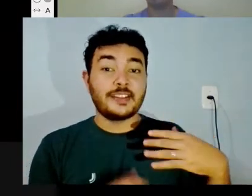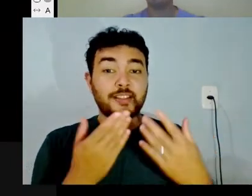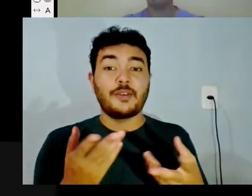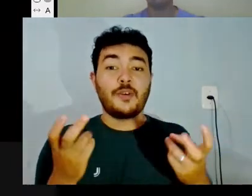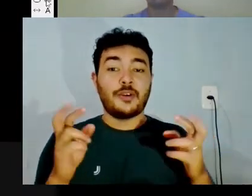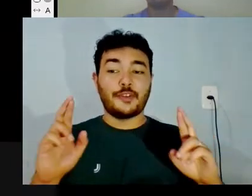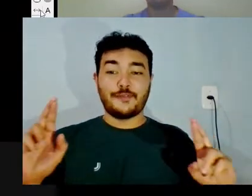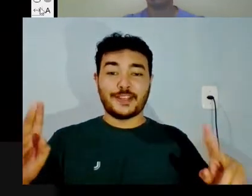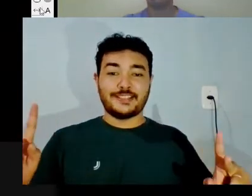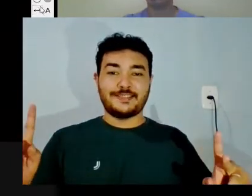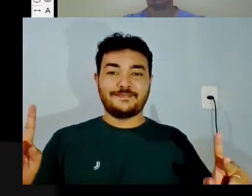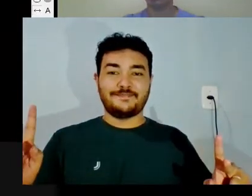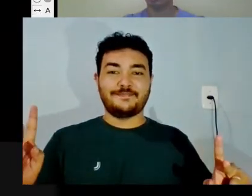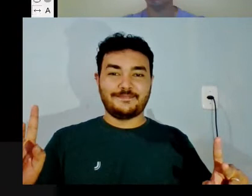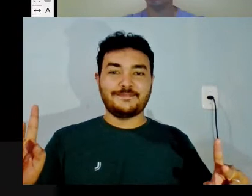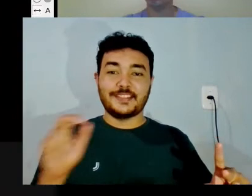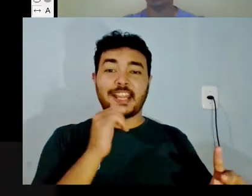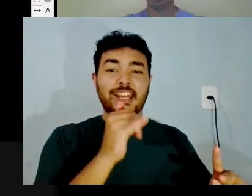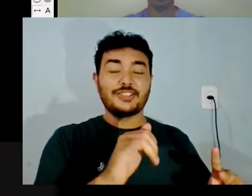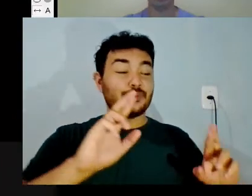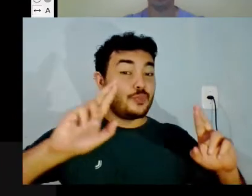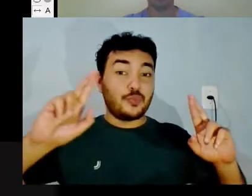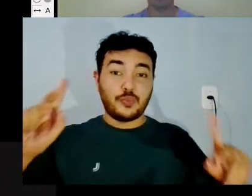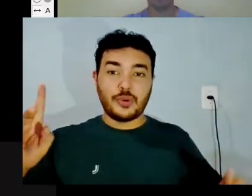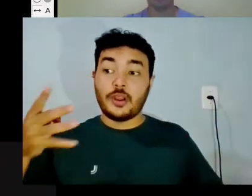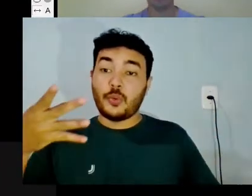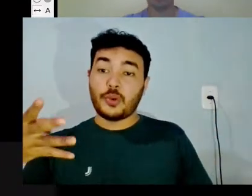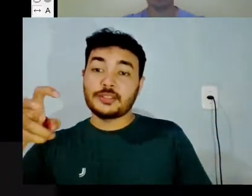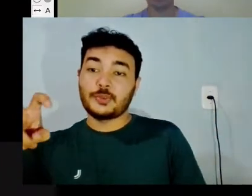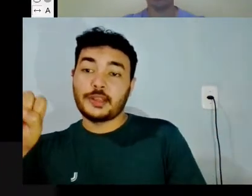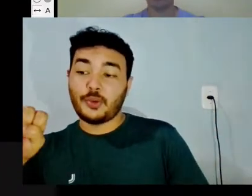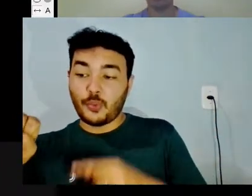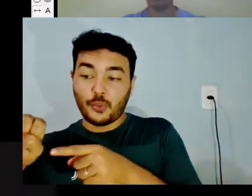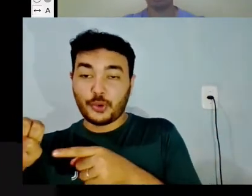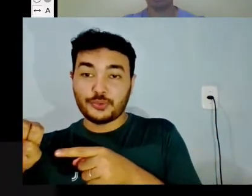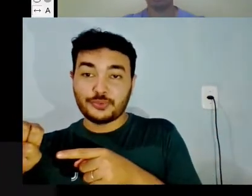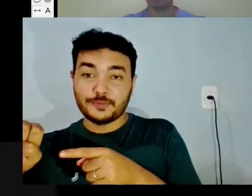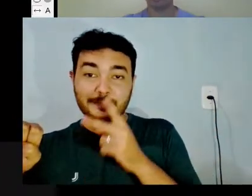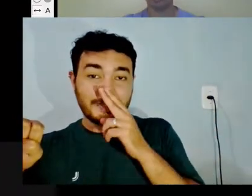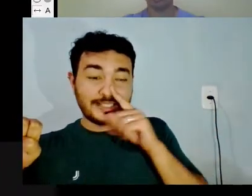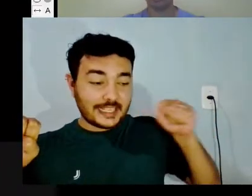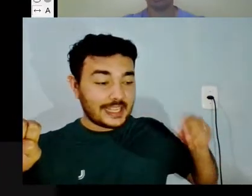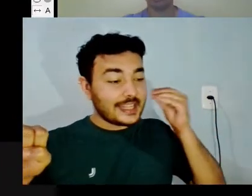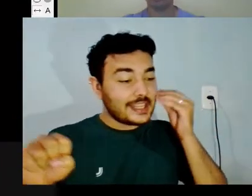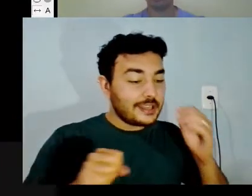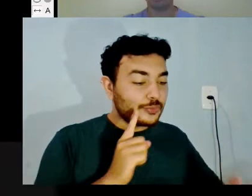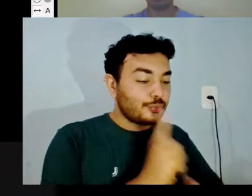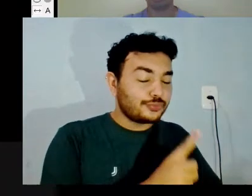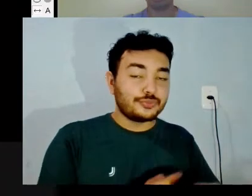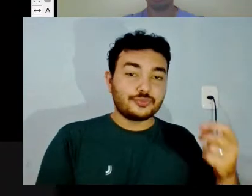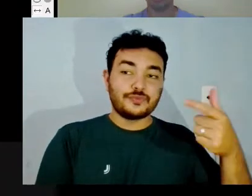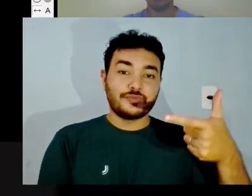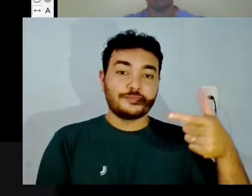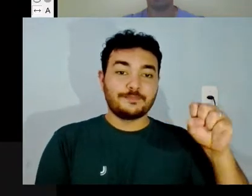a diferença no valor de energia. Ó, de 458 do que deveriam obter, eles obtiveram, com a resolução das funções